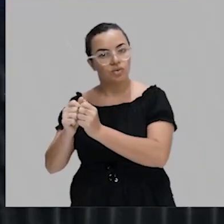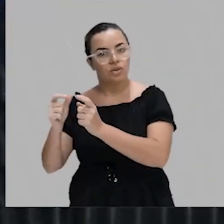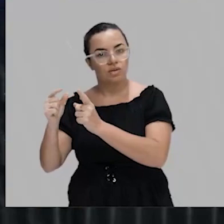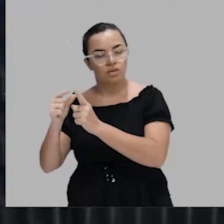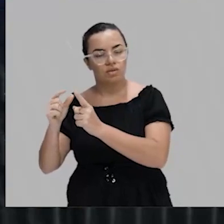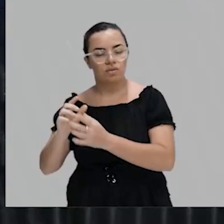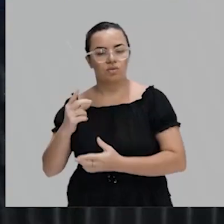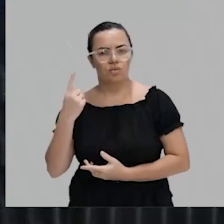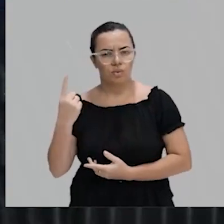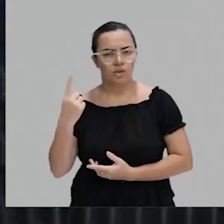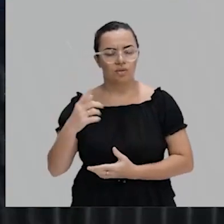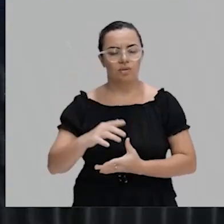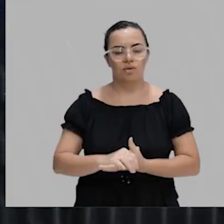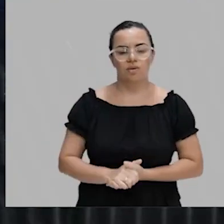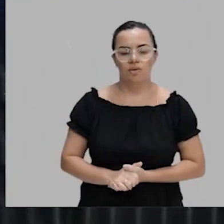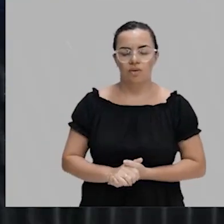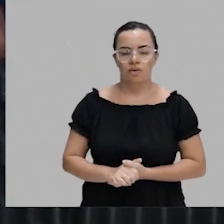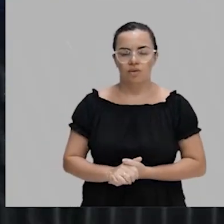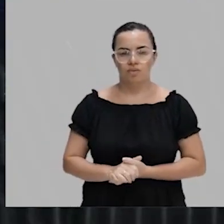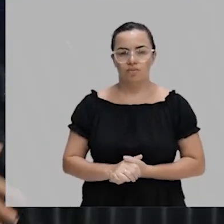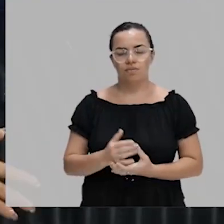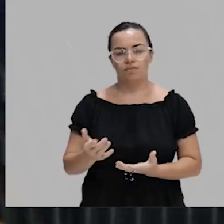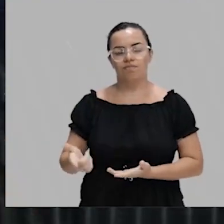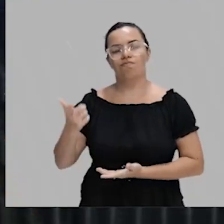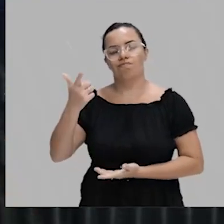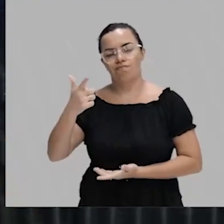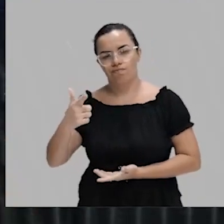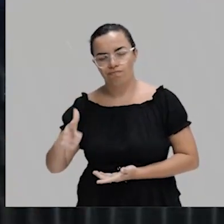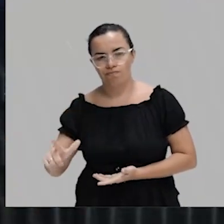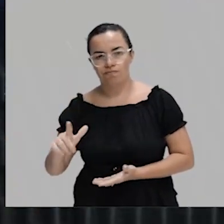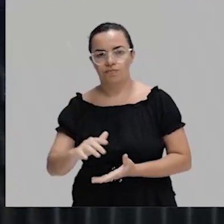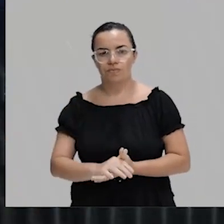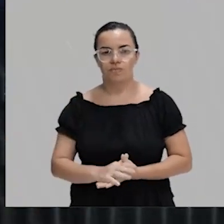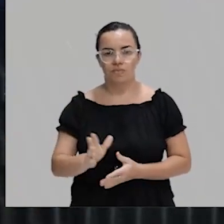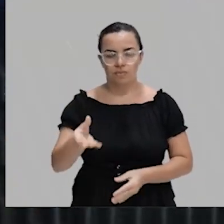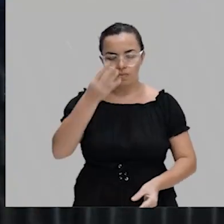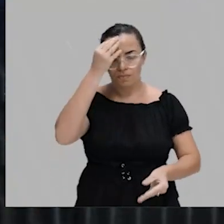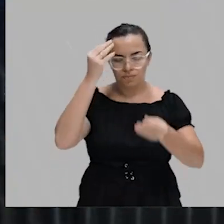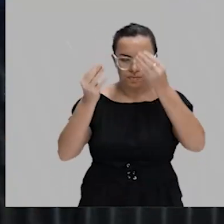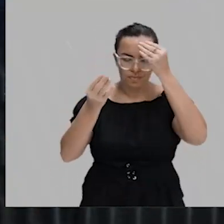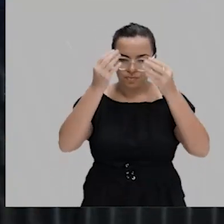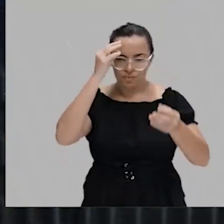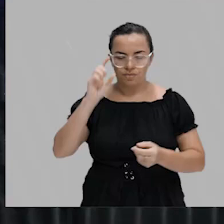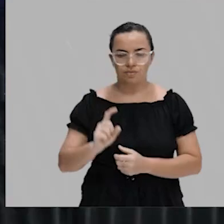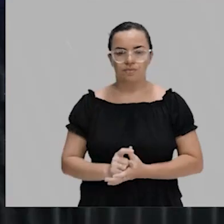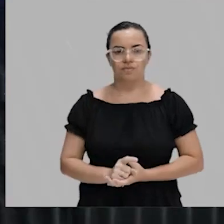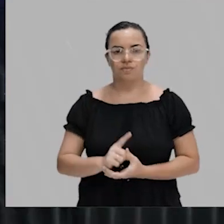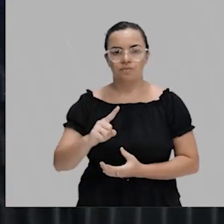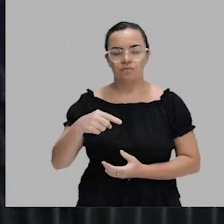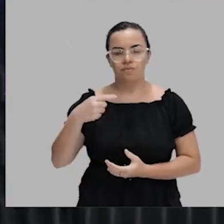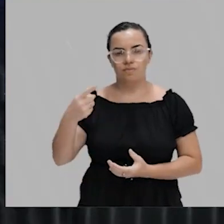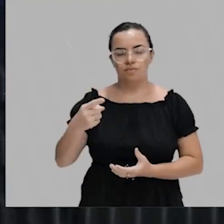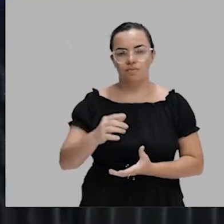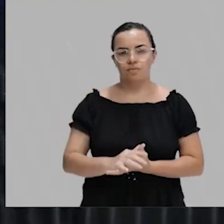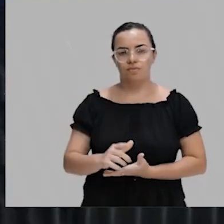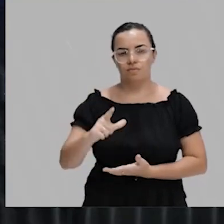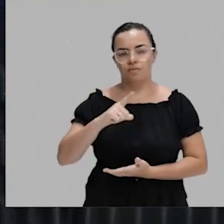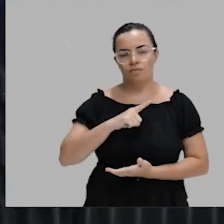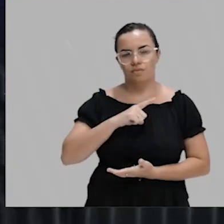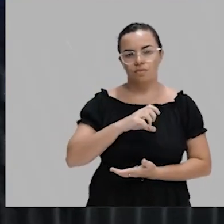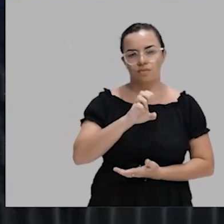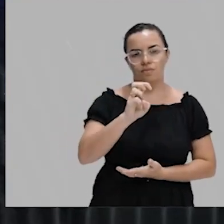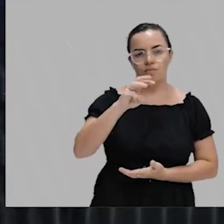ante, até, após. Com, contra, de, desde. Aí depois temos